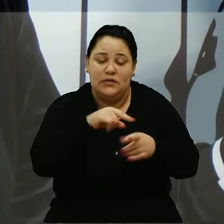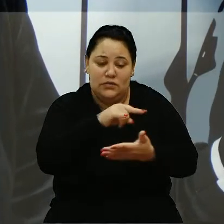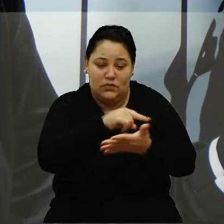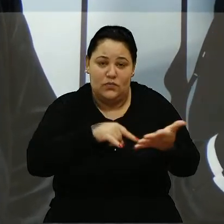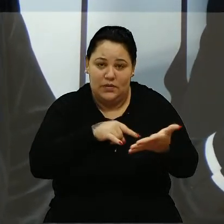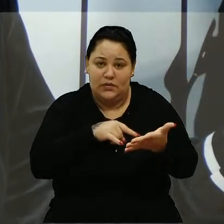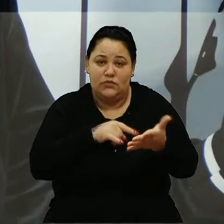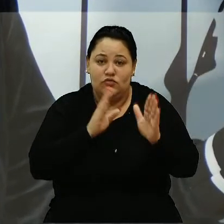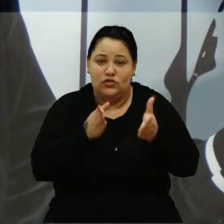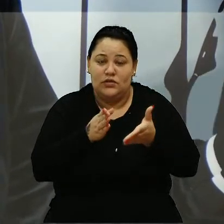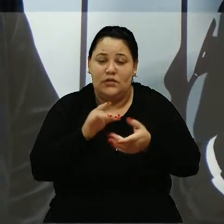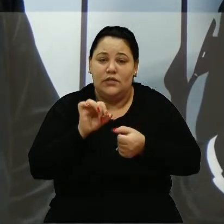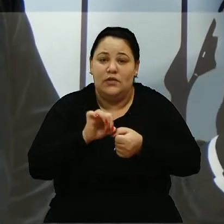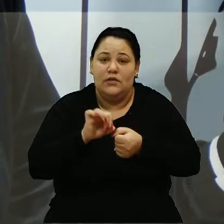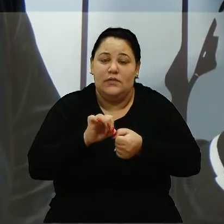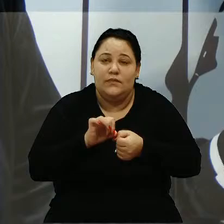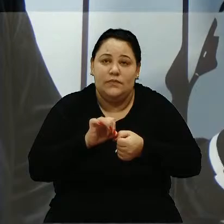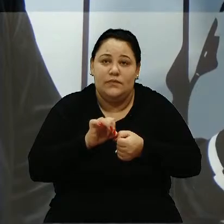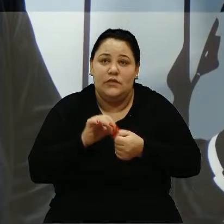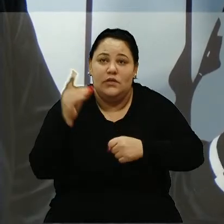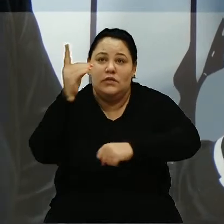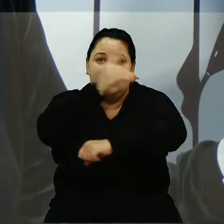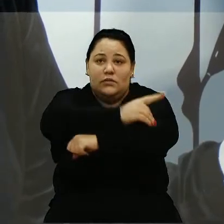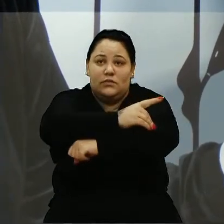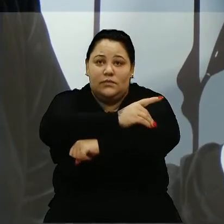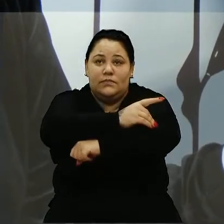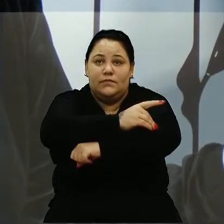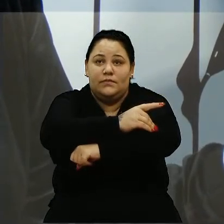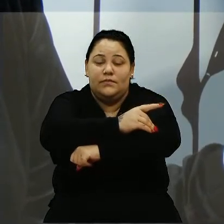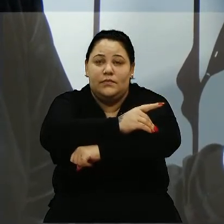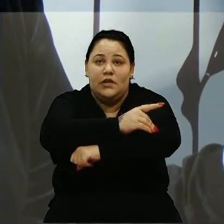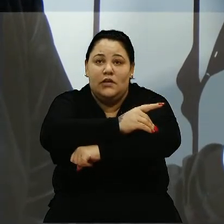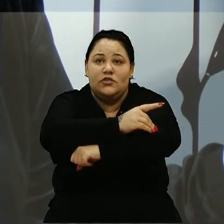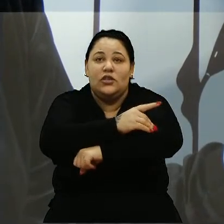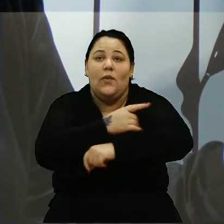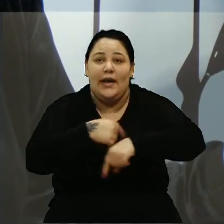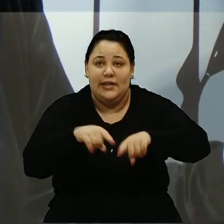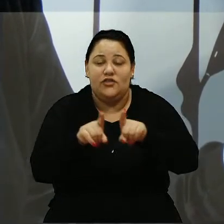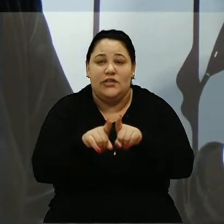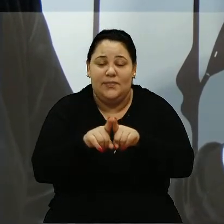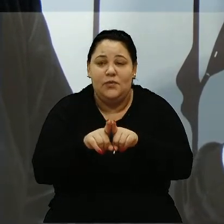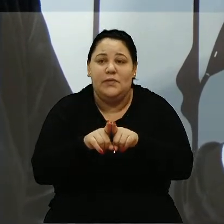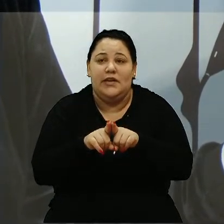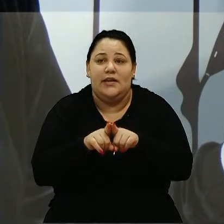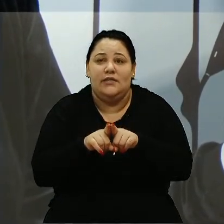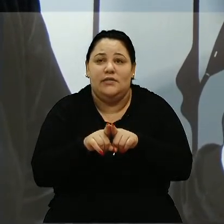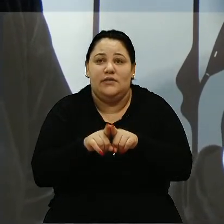tirado a partir do dia 2, dia 10 e agora dia 24, eu disse, olha, inclusive dia 24 terá uma outra reunião